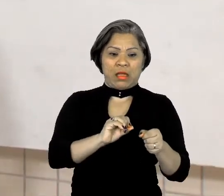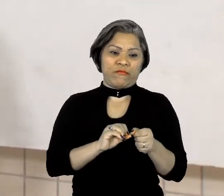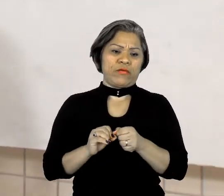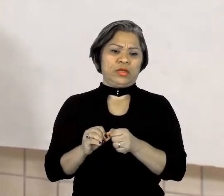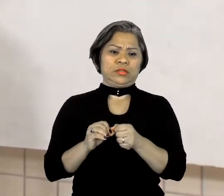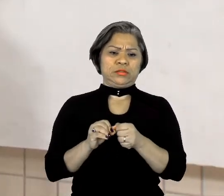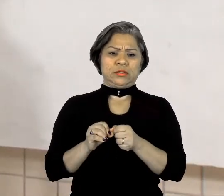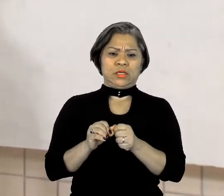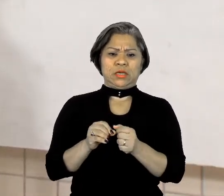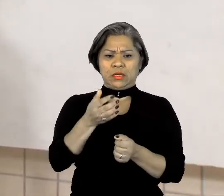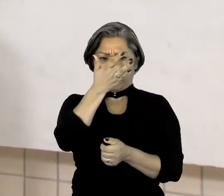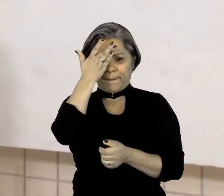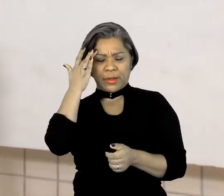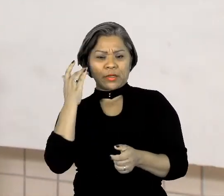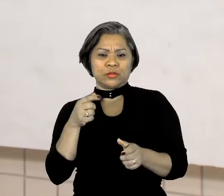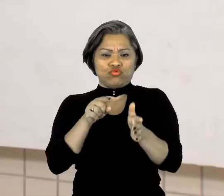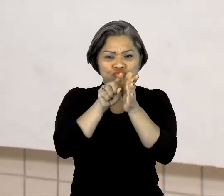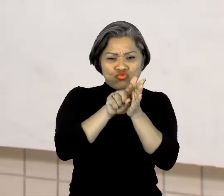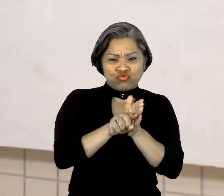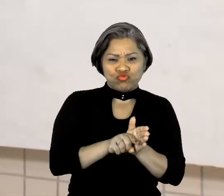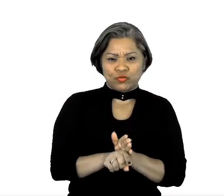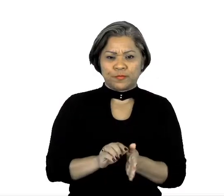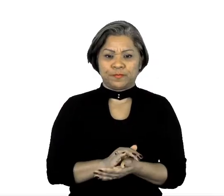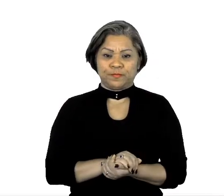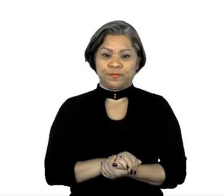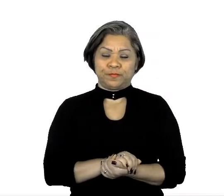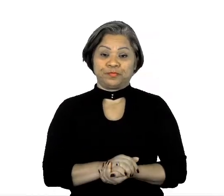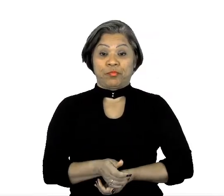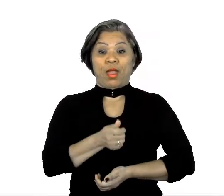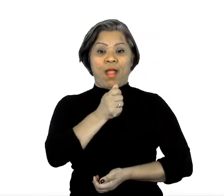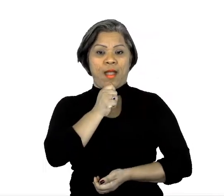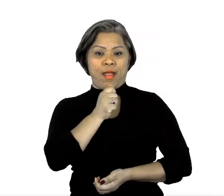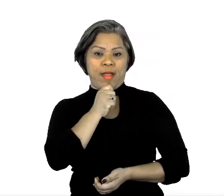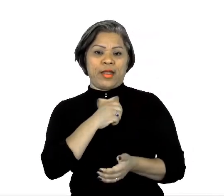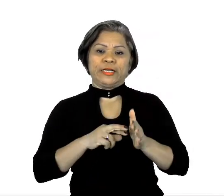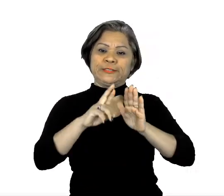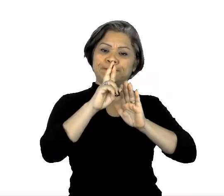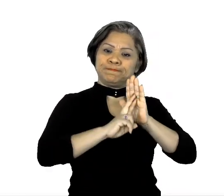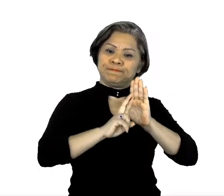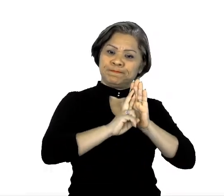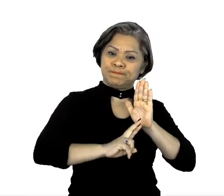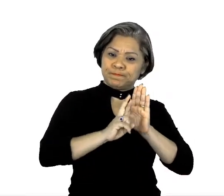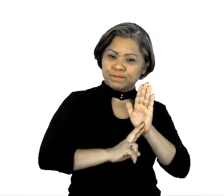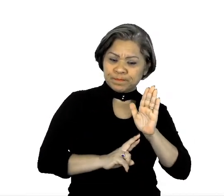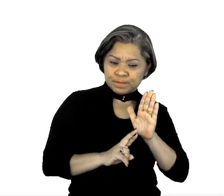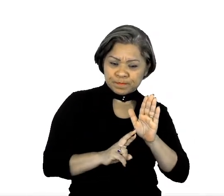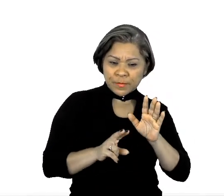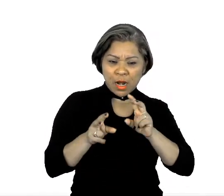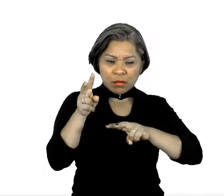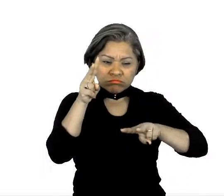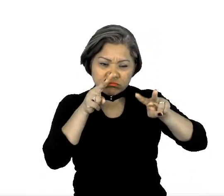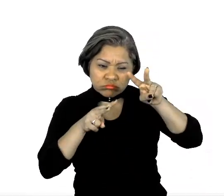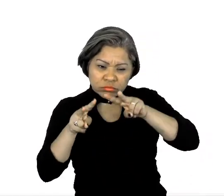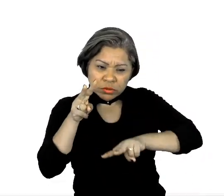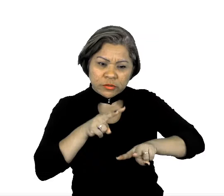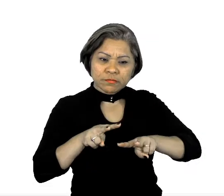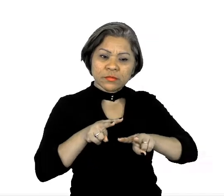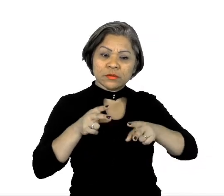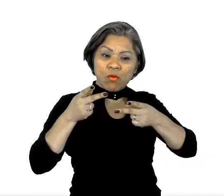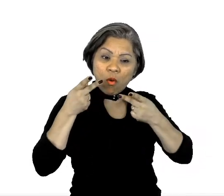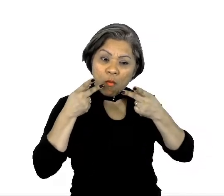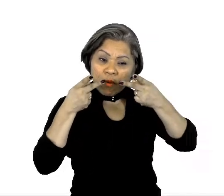pesquisador. Próximo. Ainda relata as impressões obtidas com base em uma visita